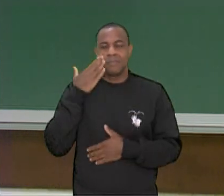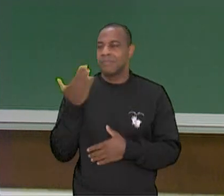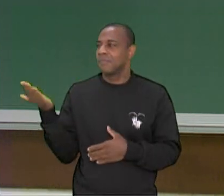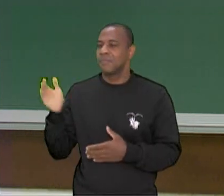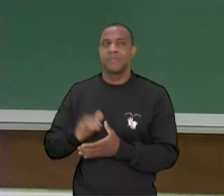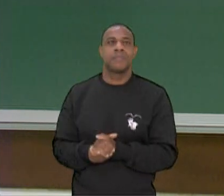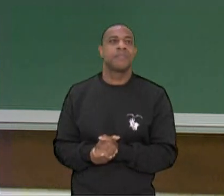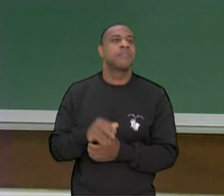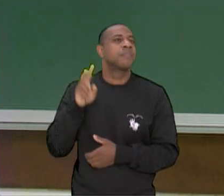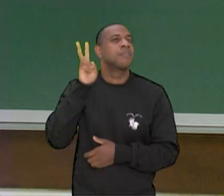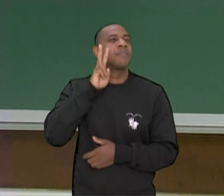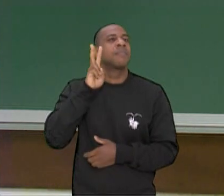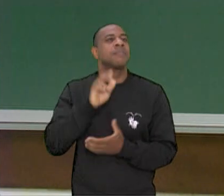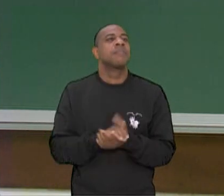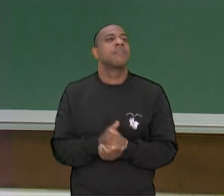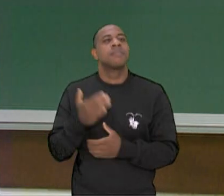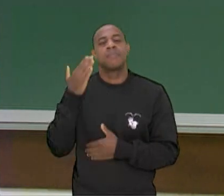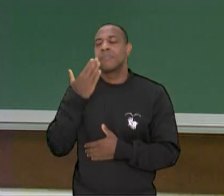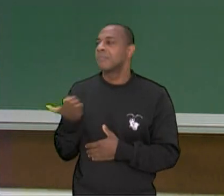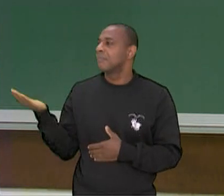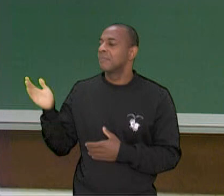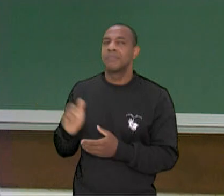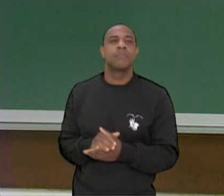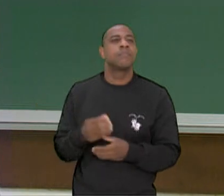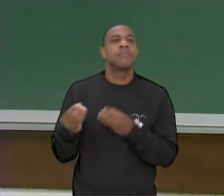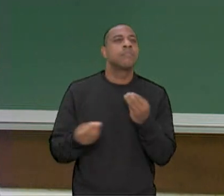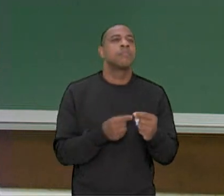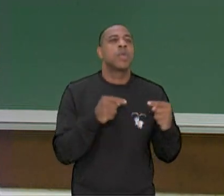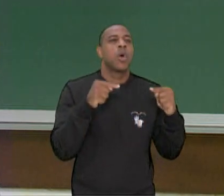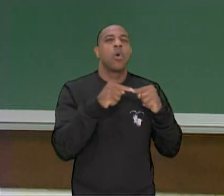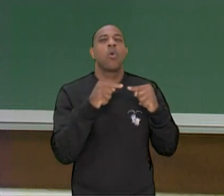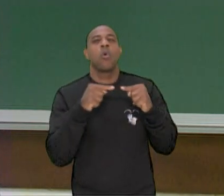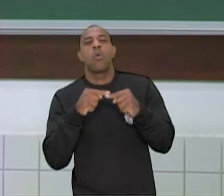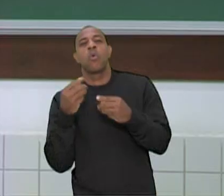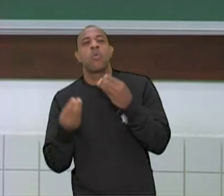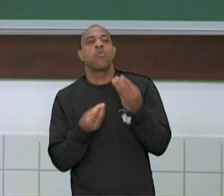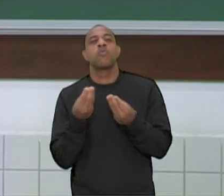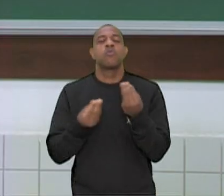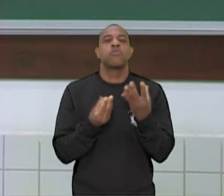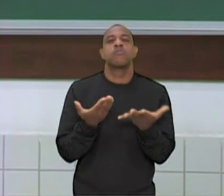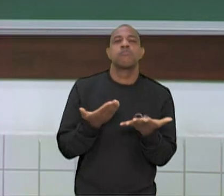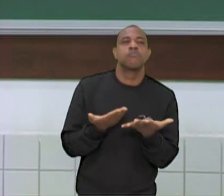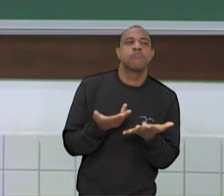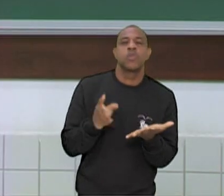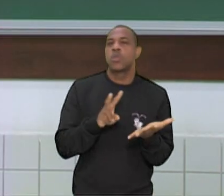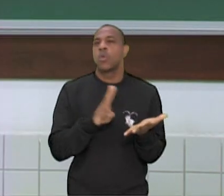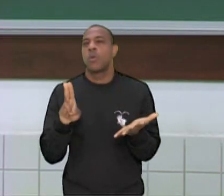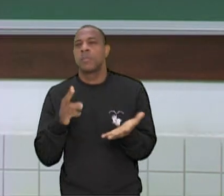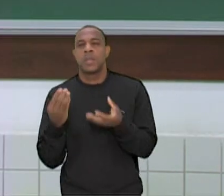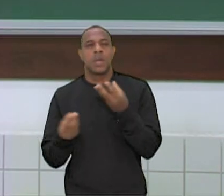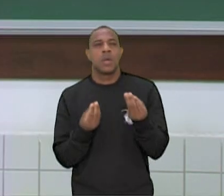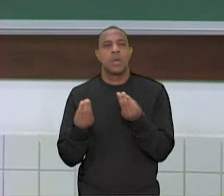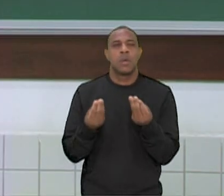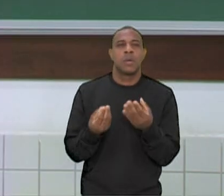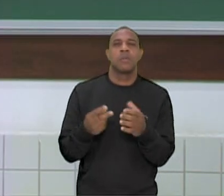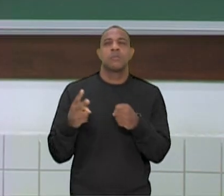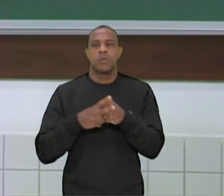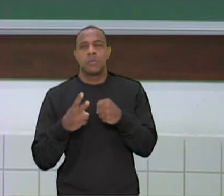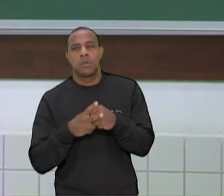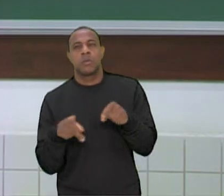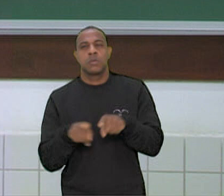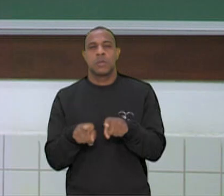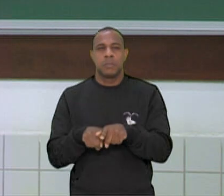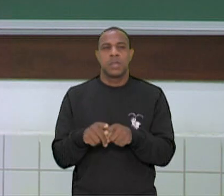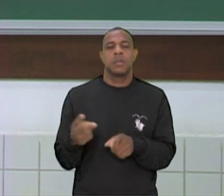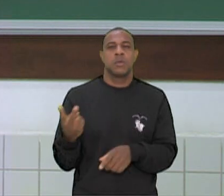Relembrando então, gente, mudando aqui um pouquinho para concordância. Estamos falando aí algumas aulas já sobre esse tema de concordância verbal e